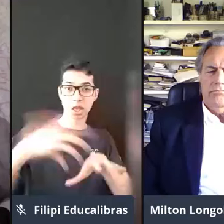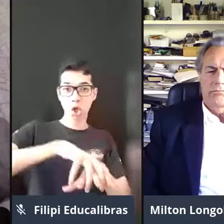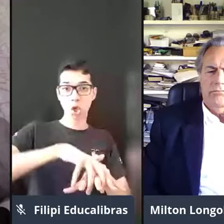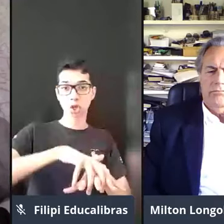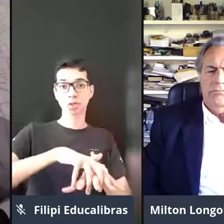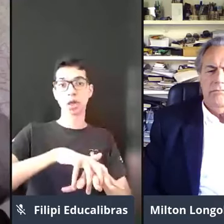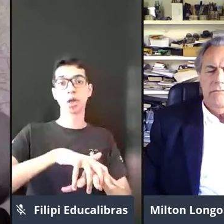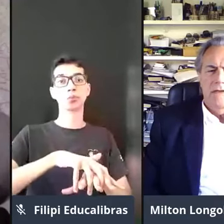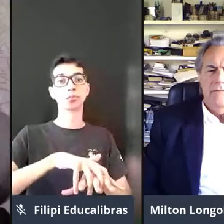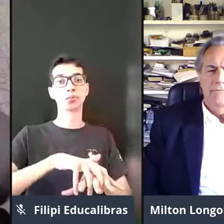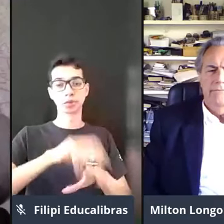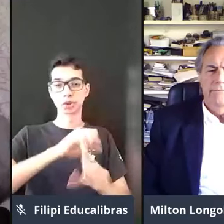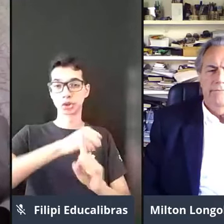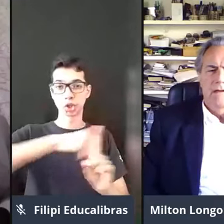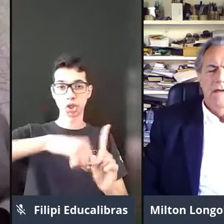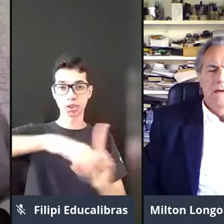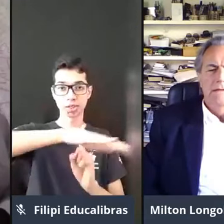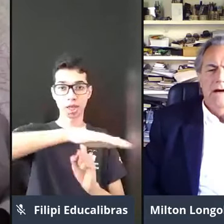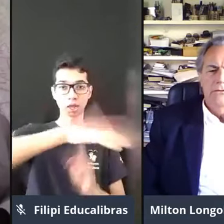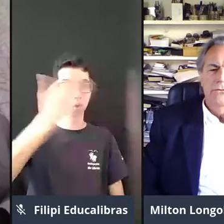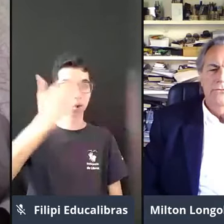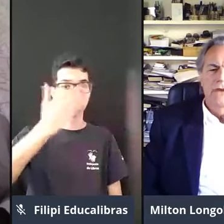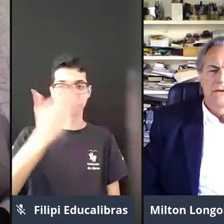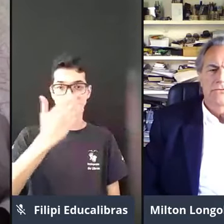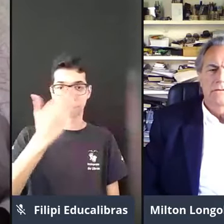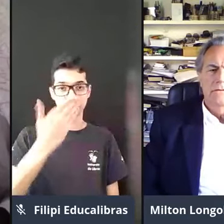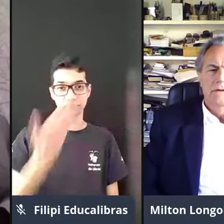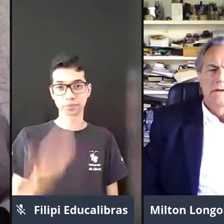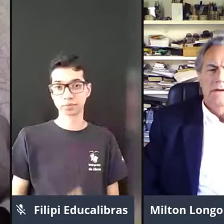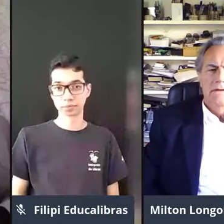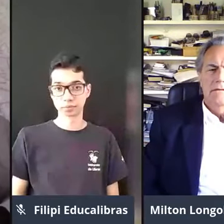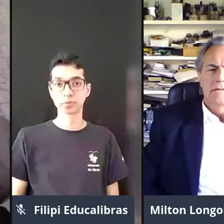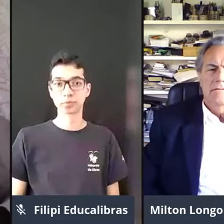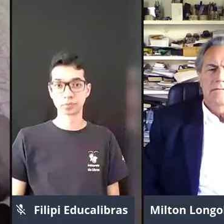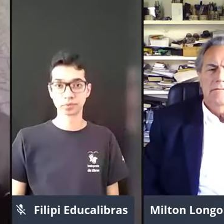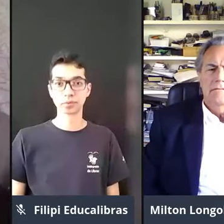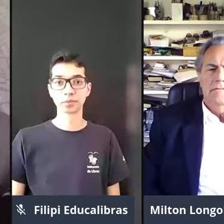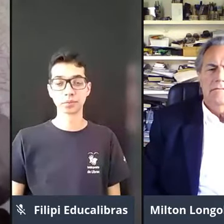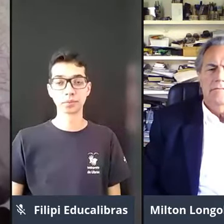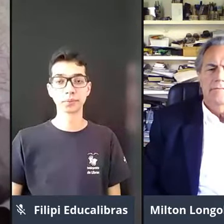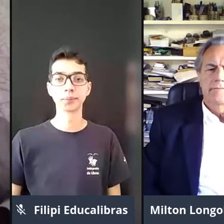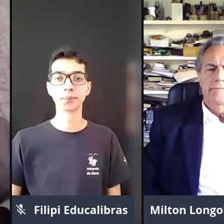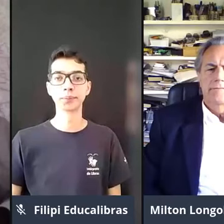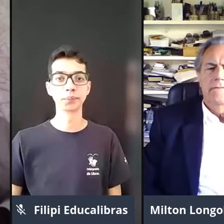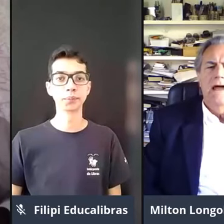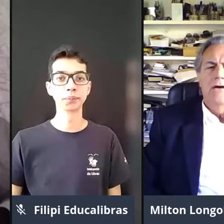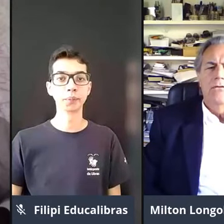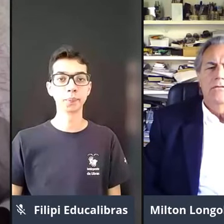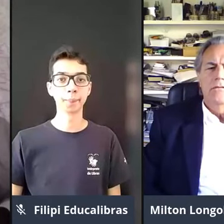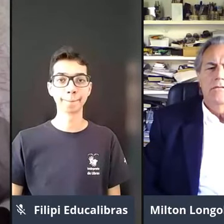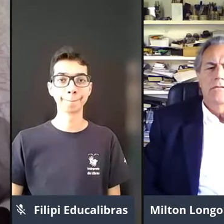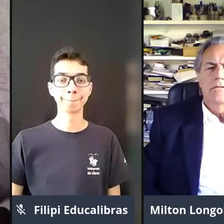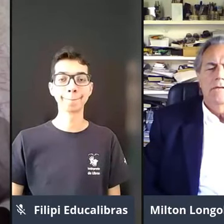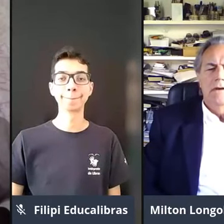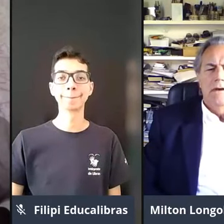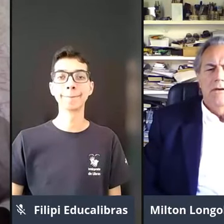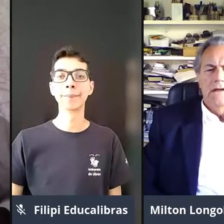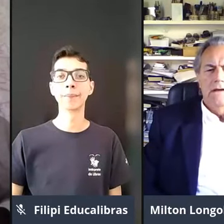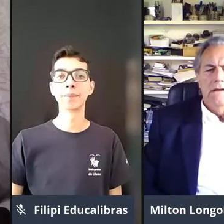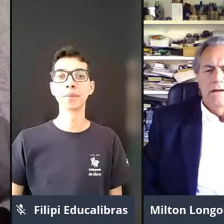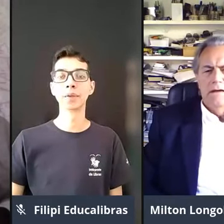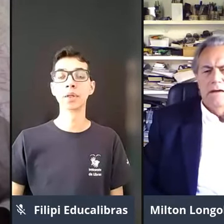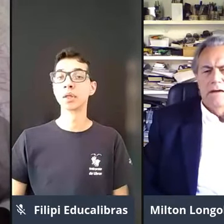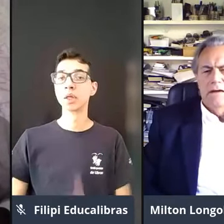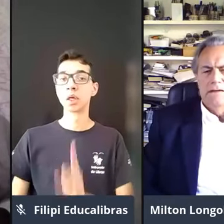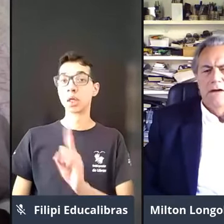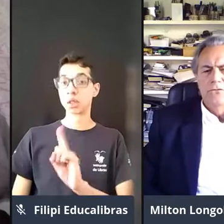segmento na sociedade. Você vê isso? Não. Foi isso, sei lá, na feira, no não. evento?